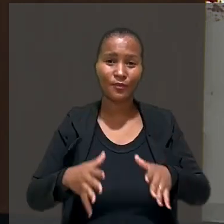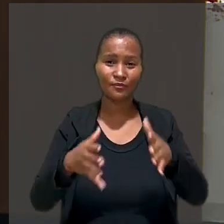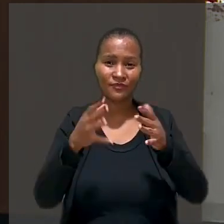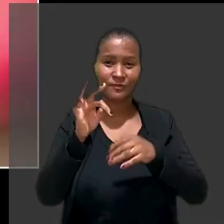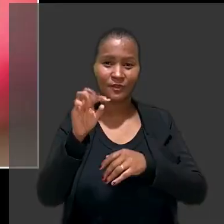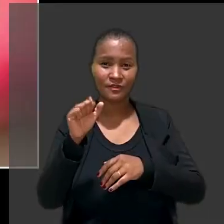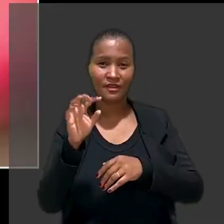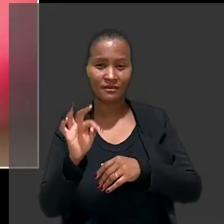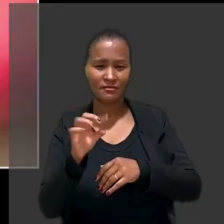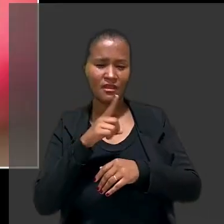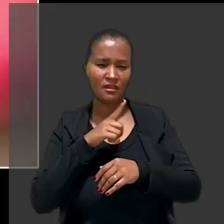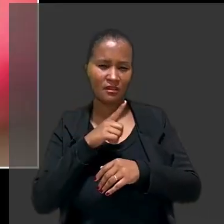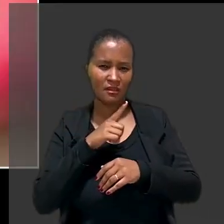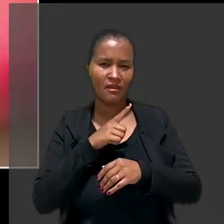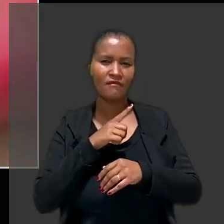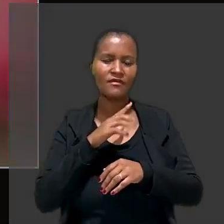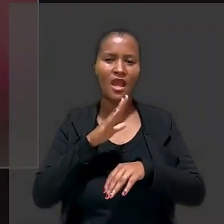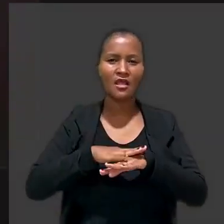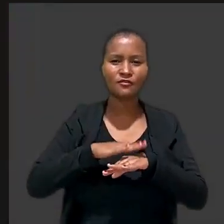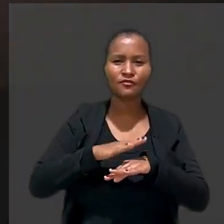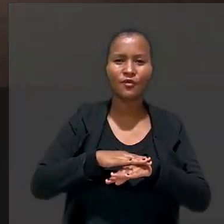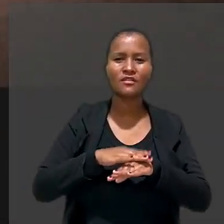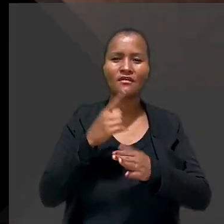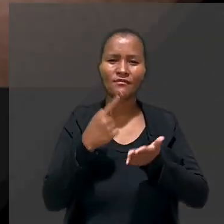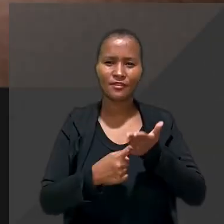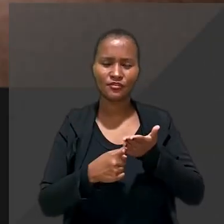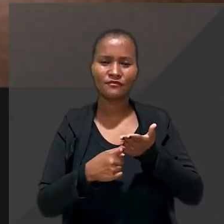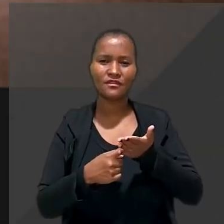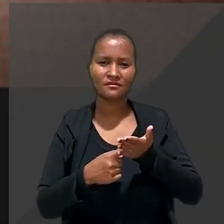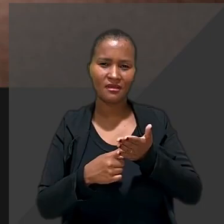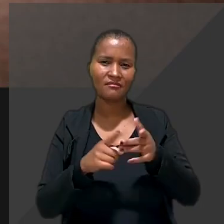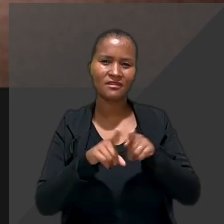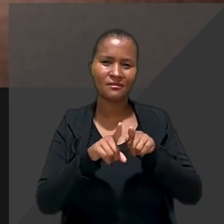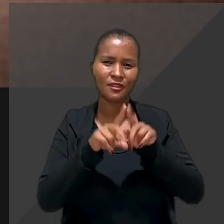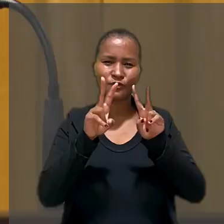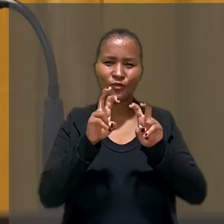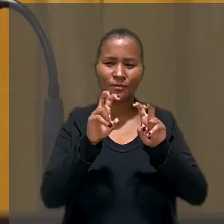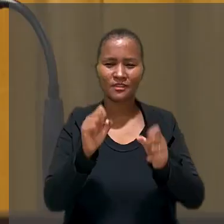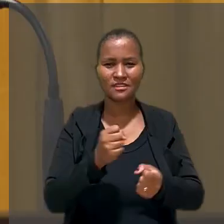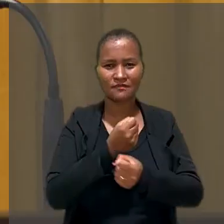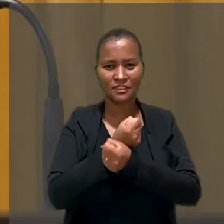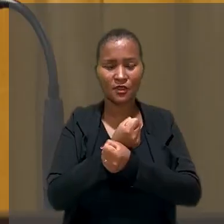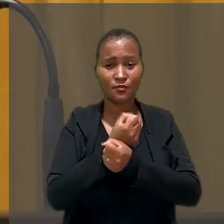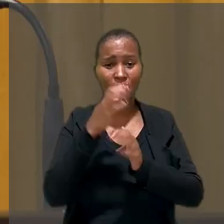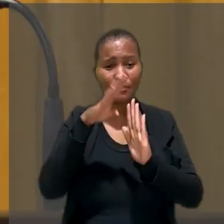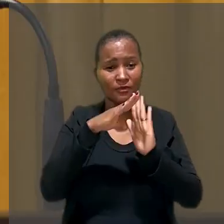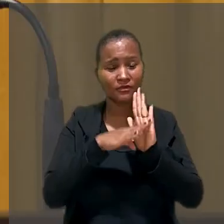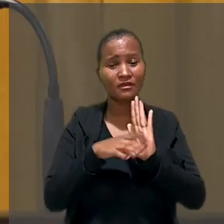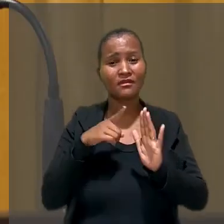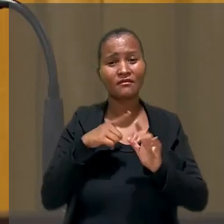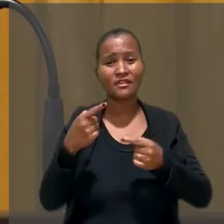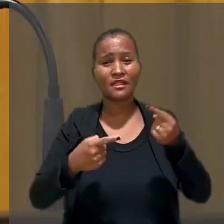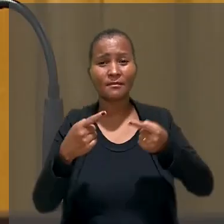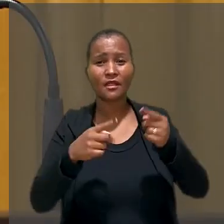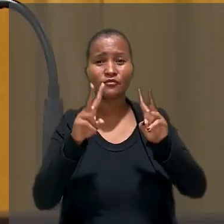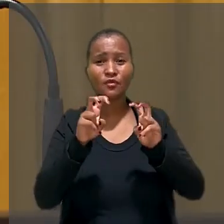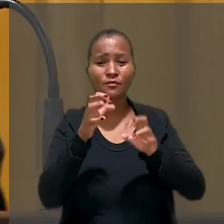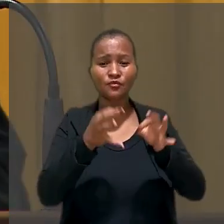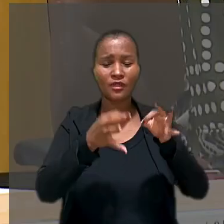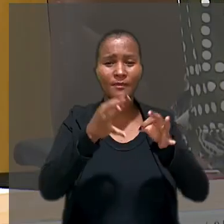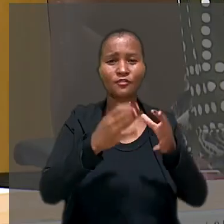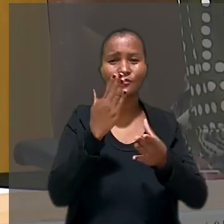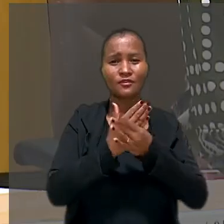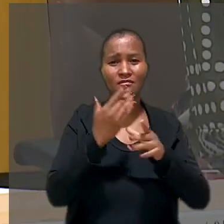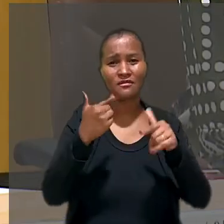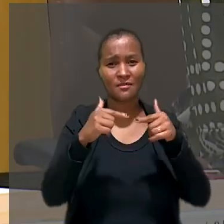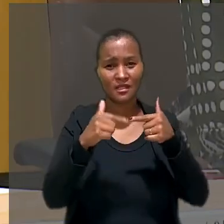Superior do Trabalho, abordou ações afirmativas e a racialização da escravidão. A programação incluiu debates sobre o